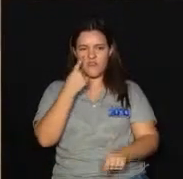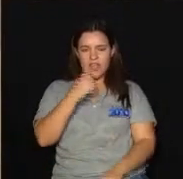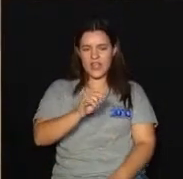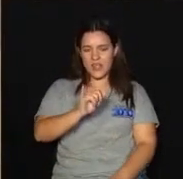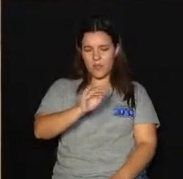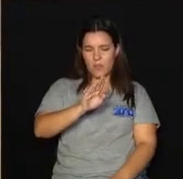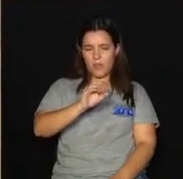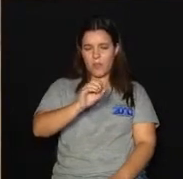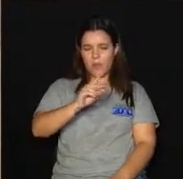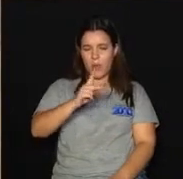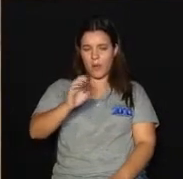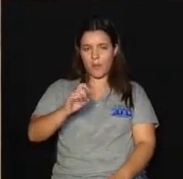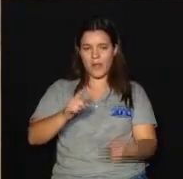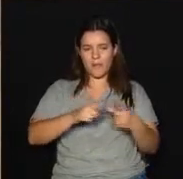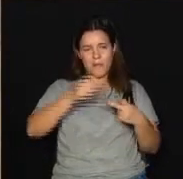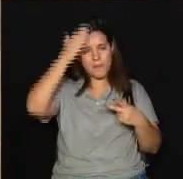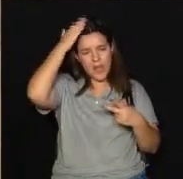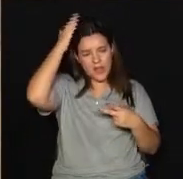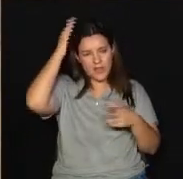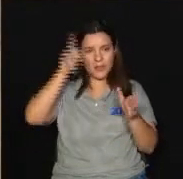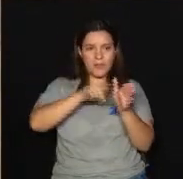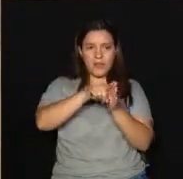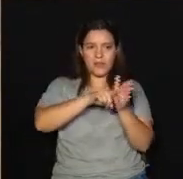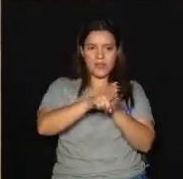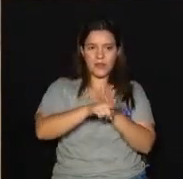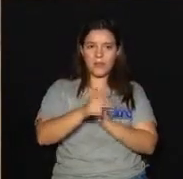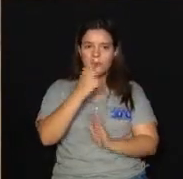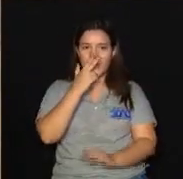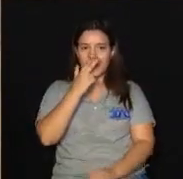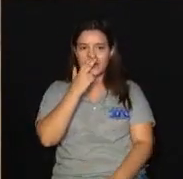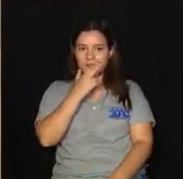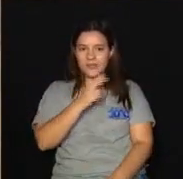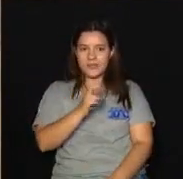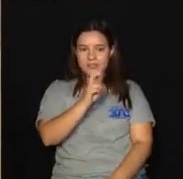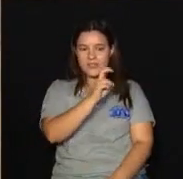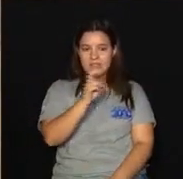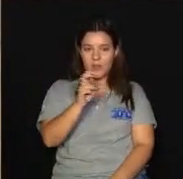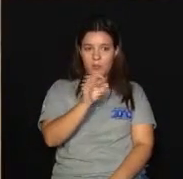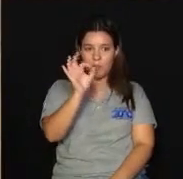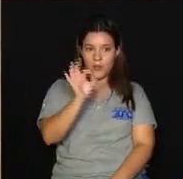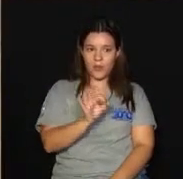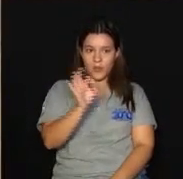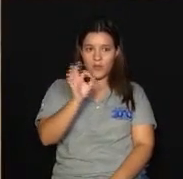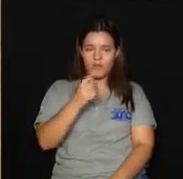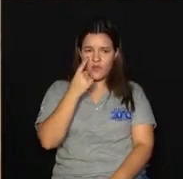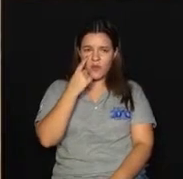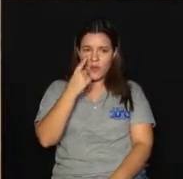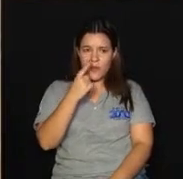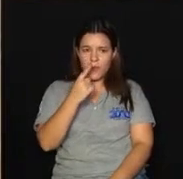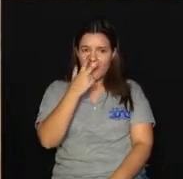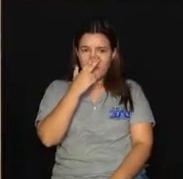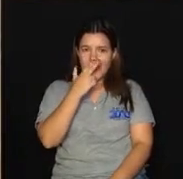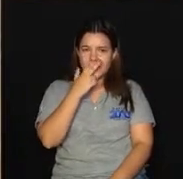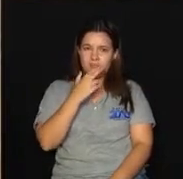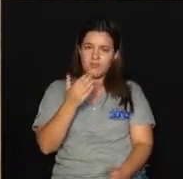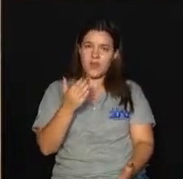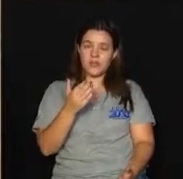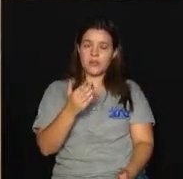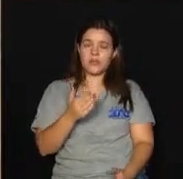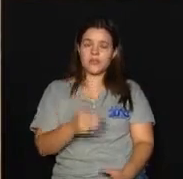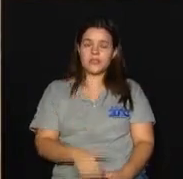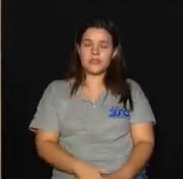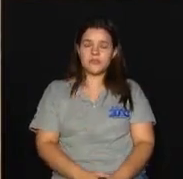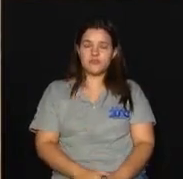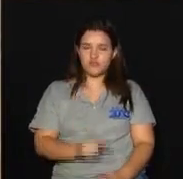Ibope e também do Paraná Pesquisa, estava dando 55% a 45%, e a gente viu uma margem até um pouquinho maior.